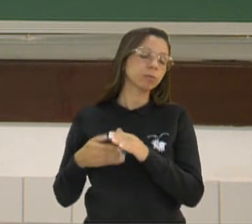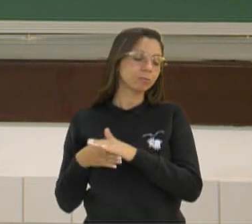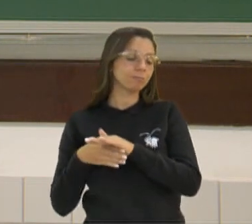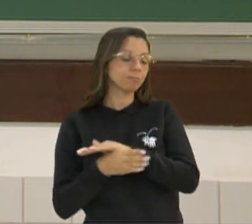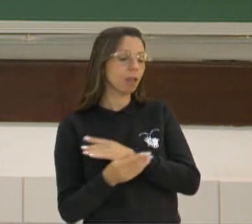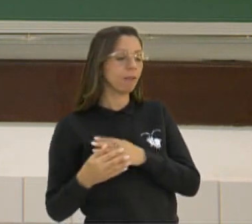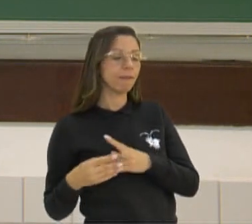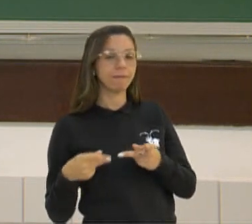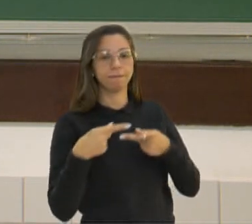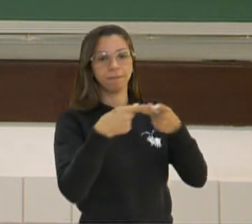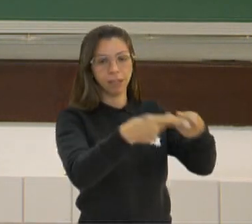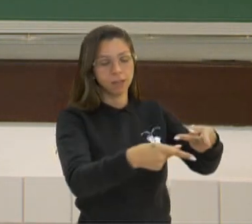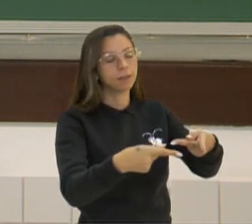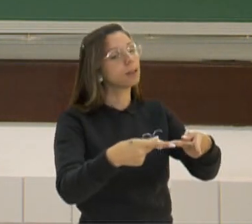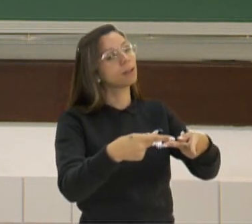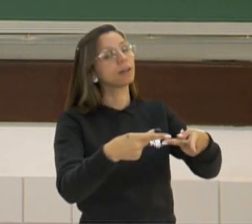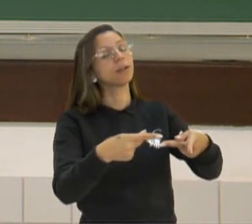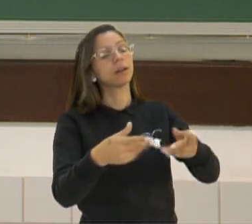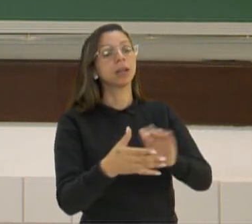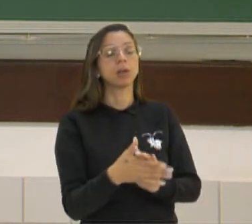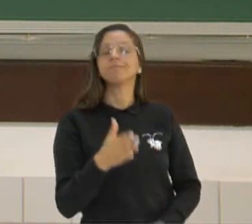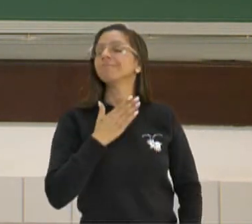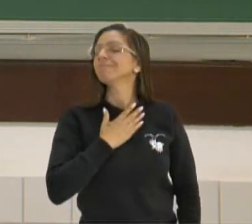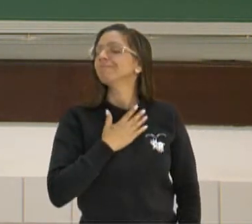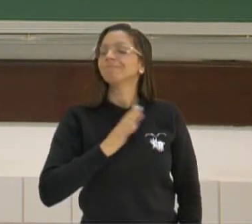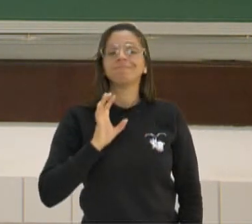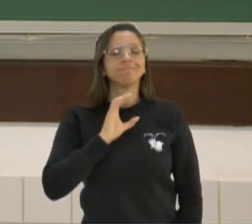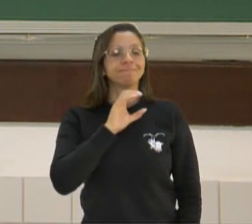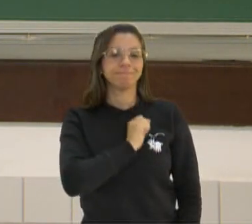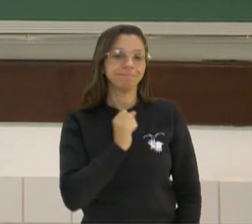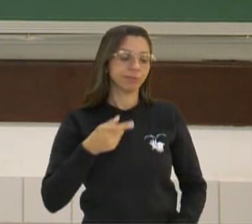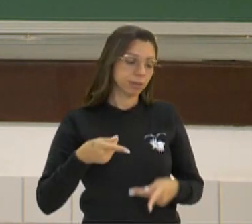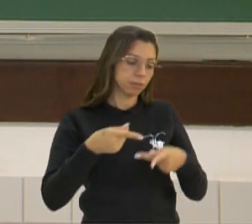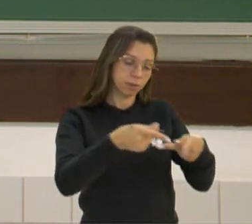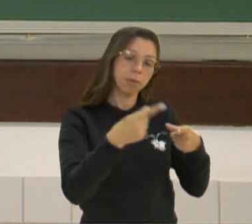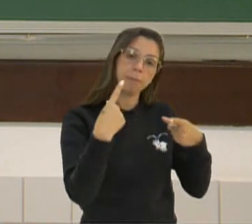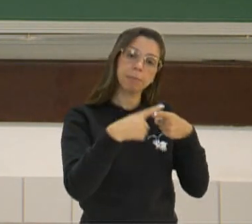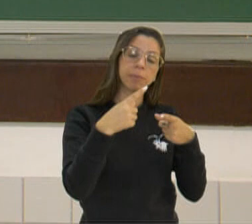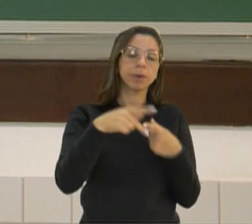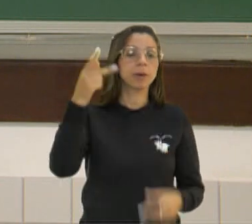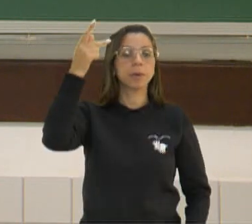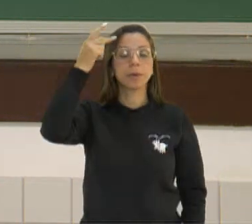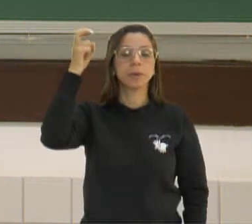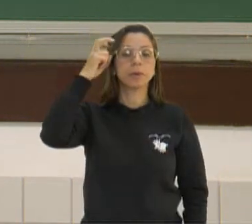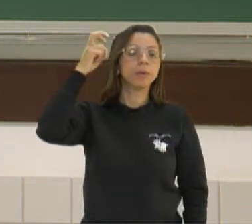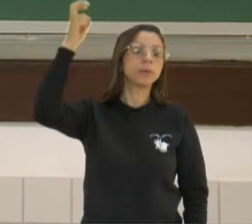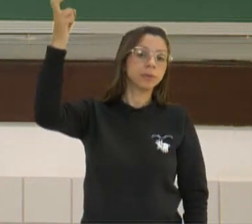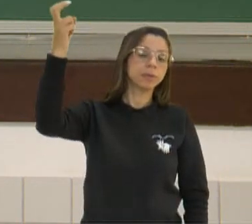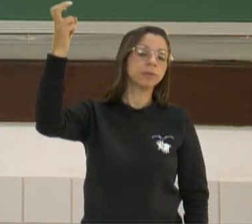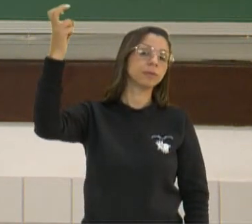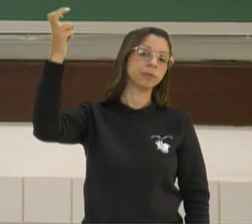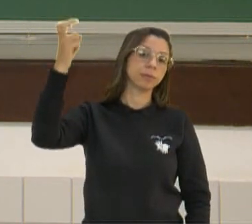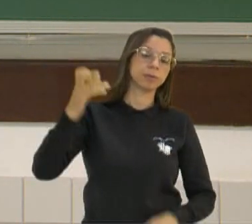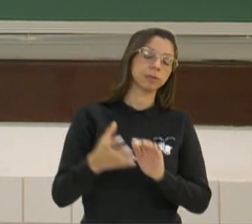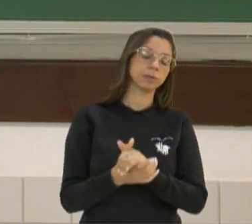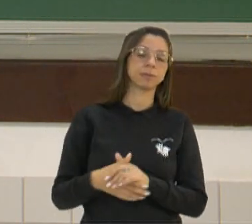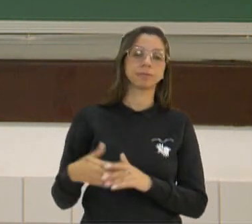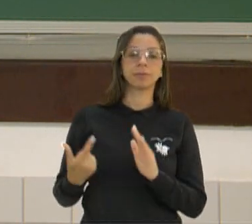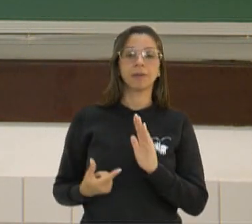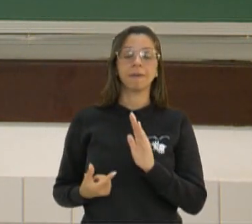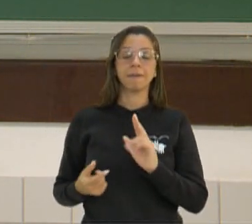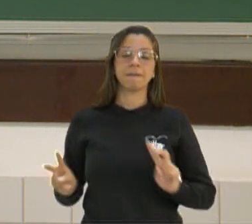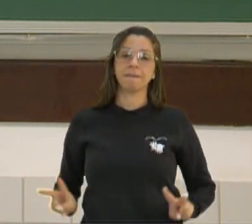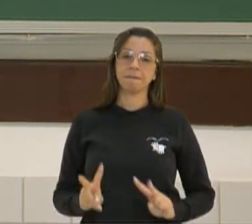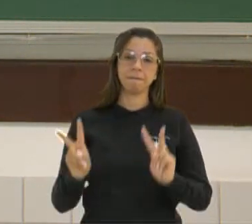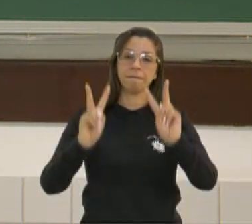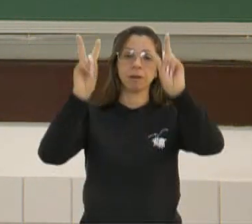Paulo frequentemente e gosto de visitar, né? São Paulo é um centro cultural dos mais ricos,